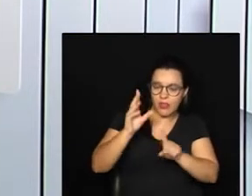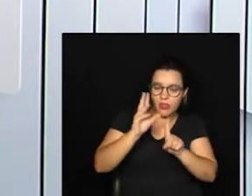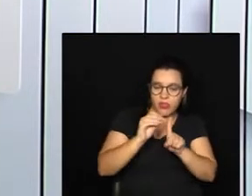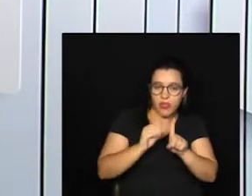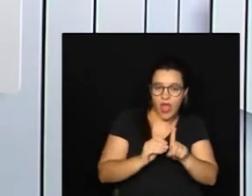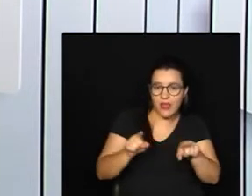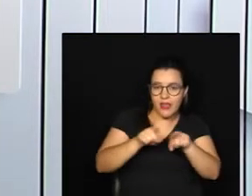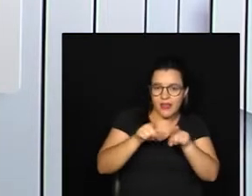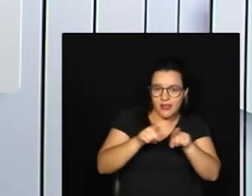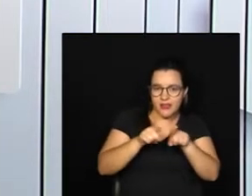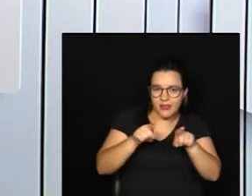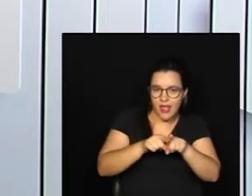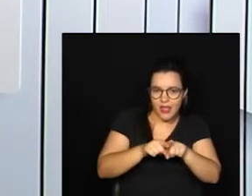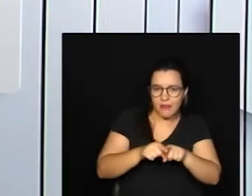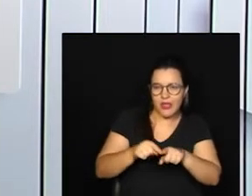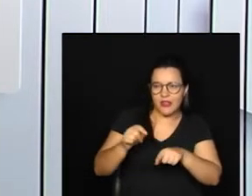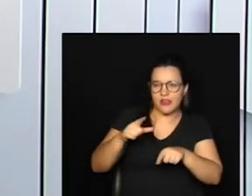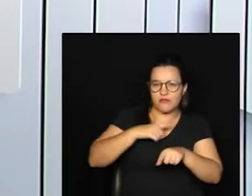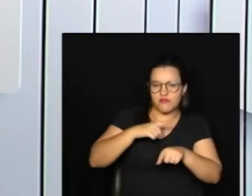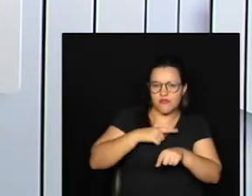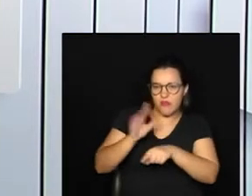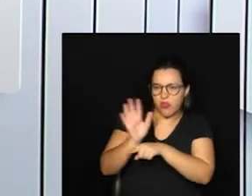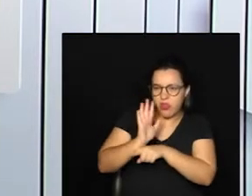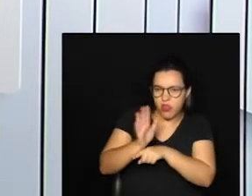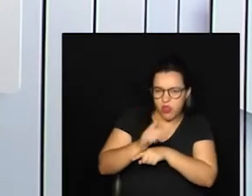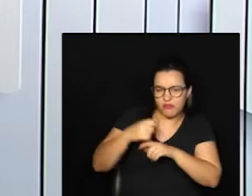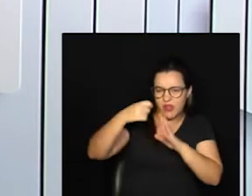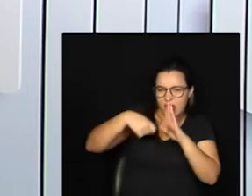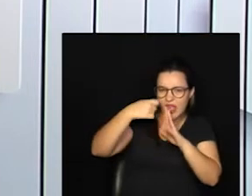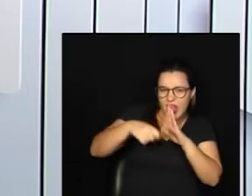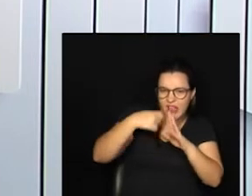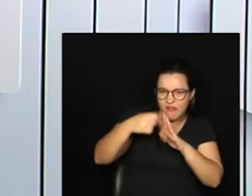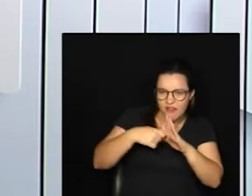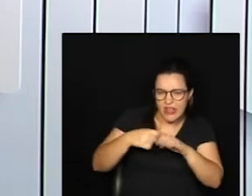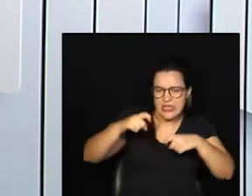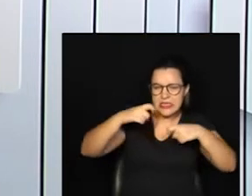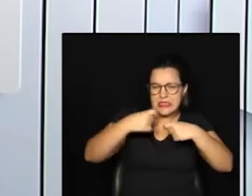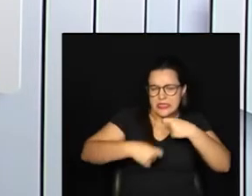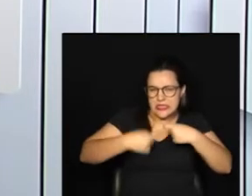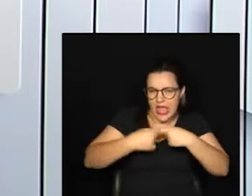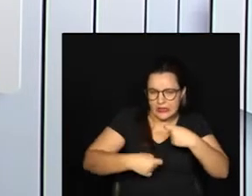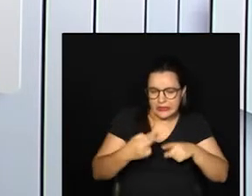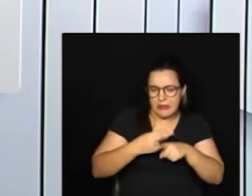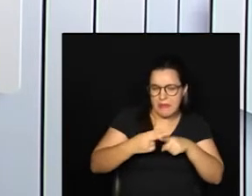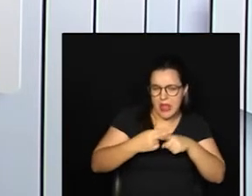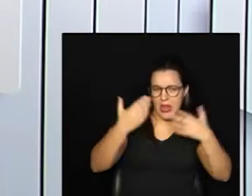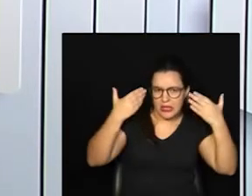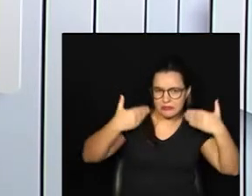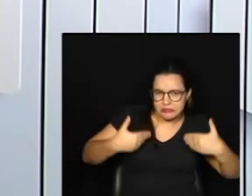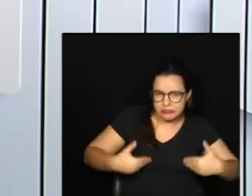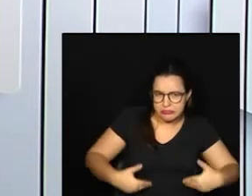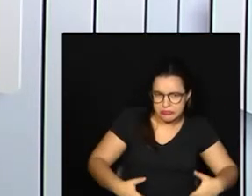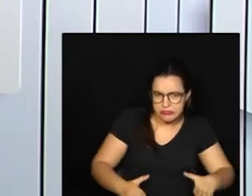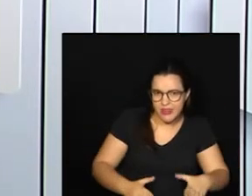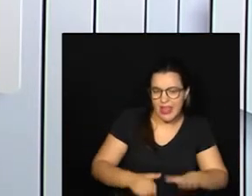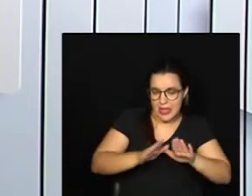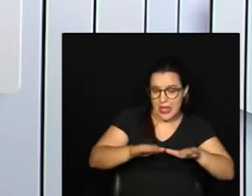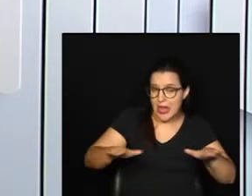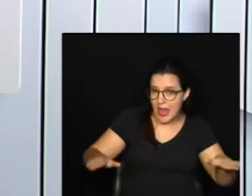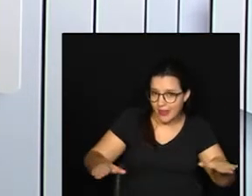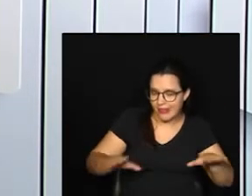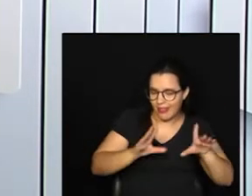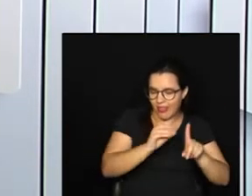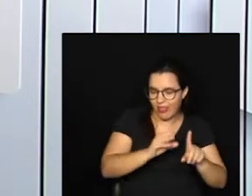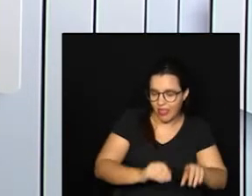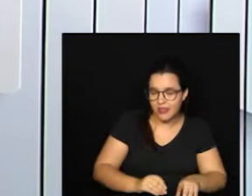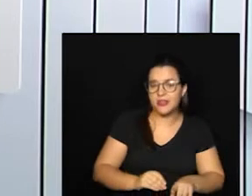divulgação de cena de estupro, sexo, nudez ou até a pornografia, né? Sem